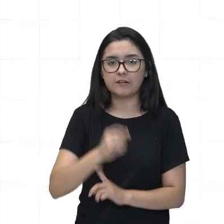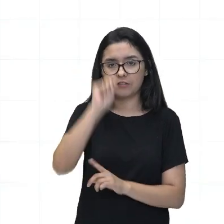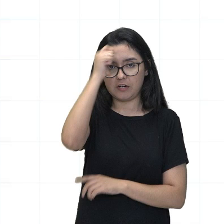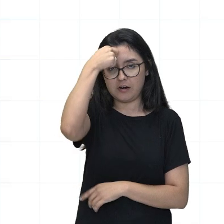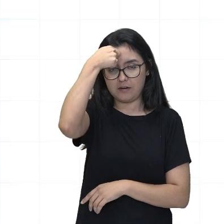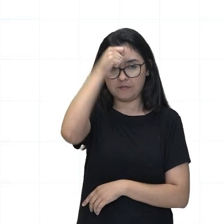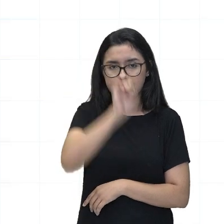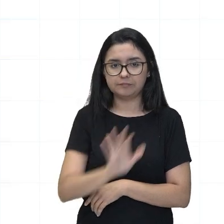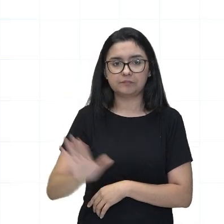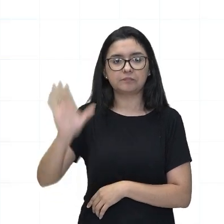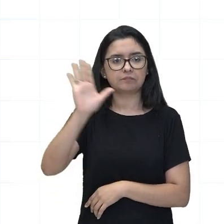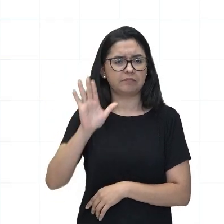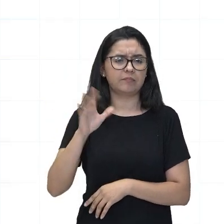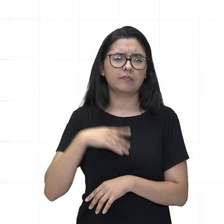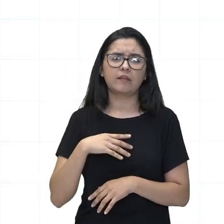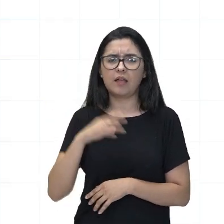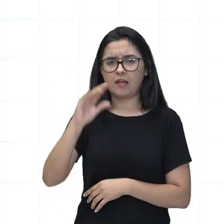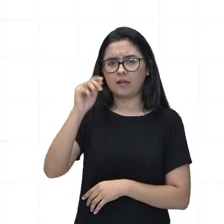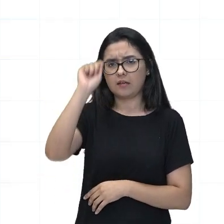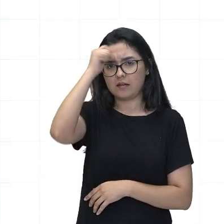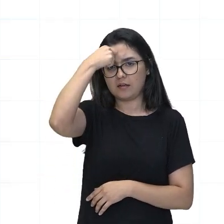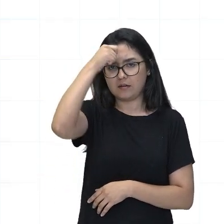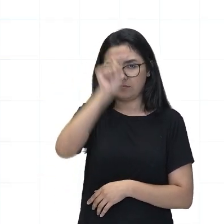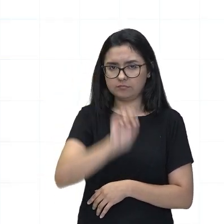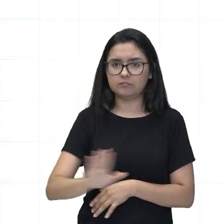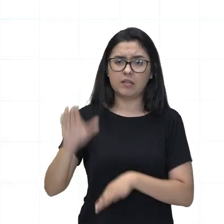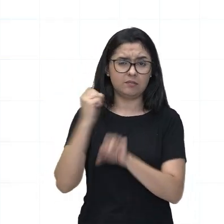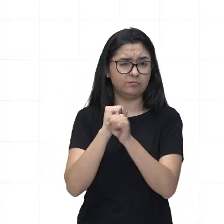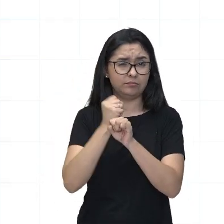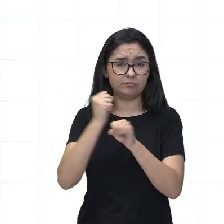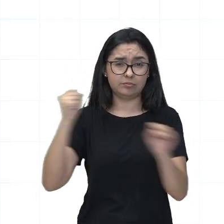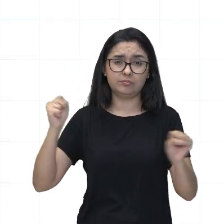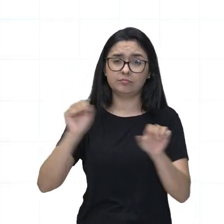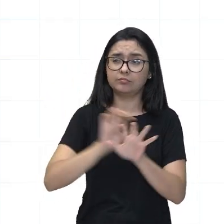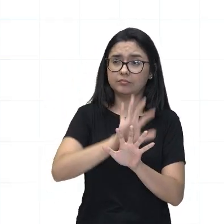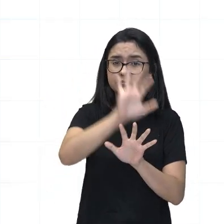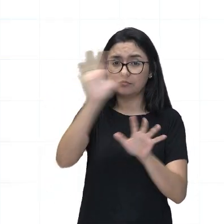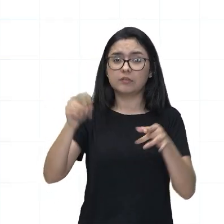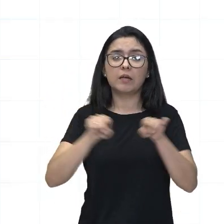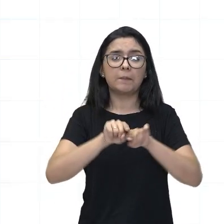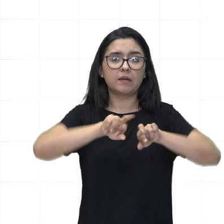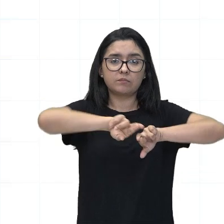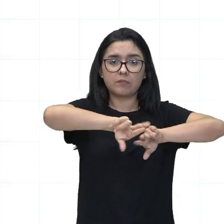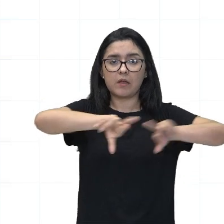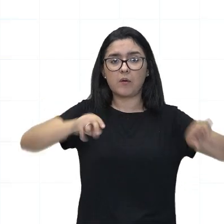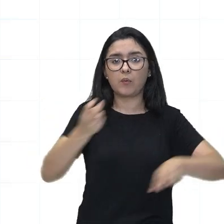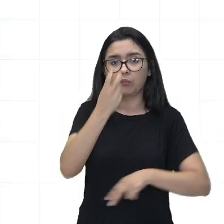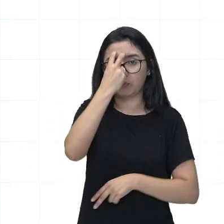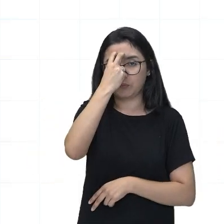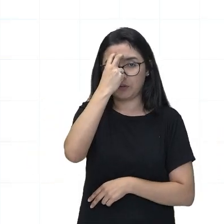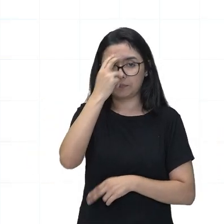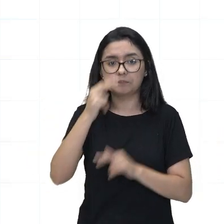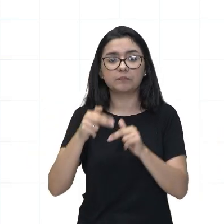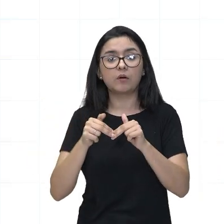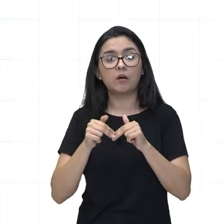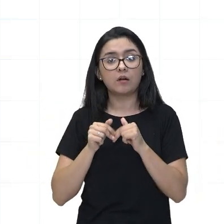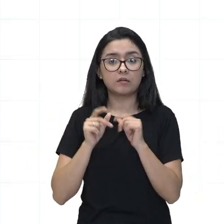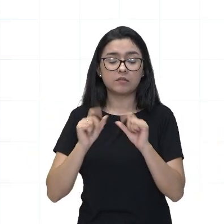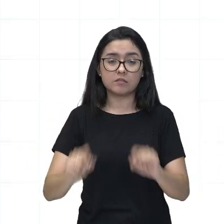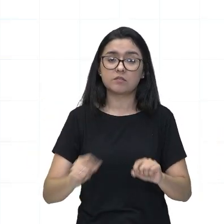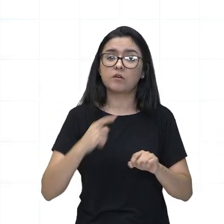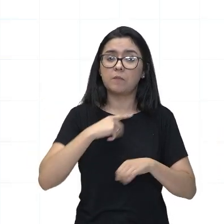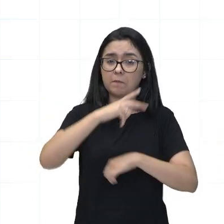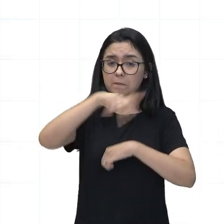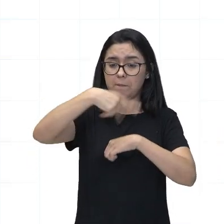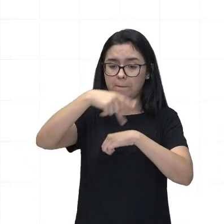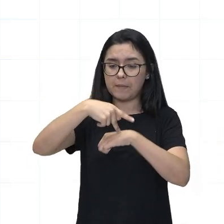A África é grandiosa, tanto em termos geográficos como em diversidade cultural, pois são muitos países